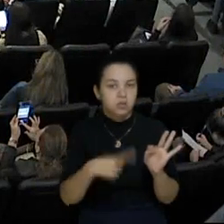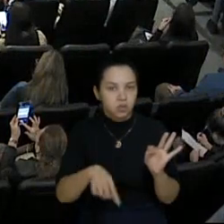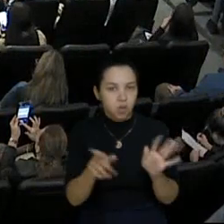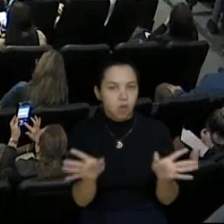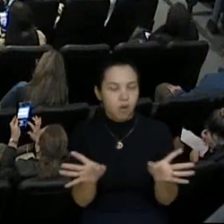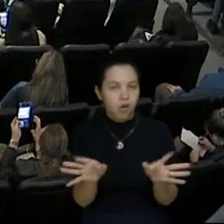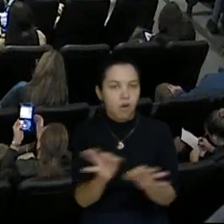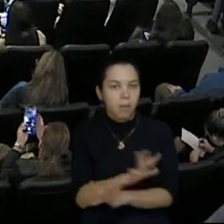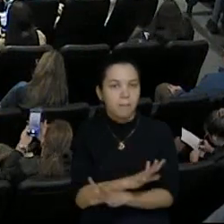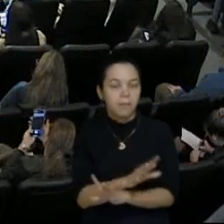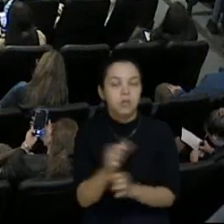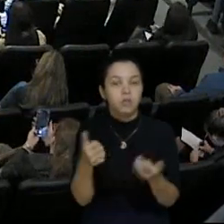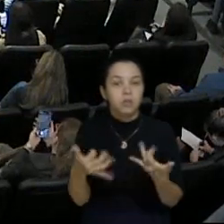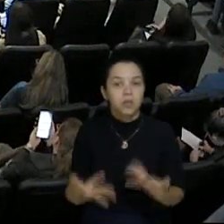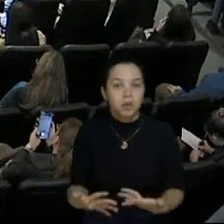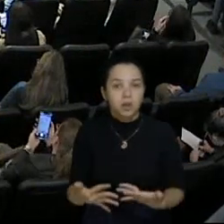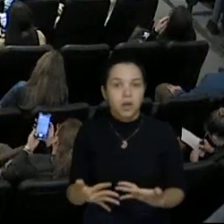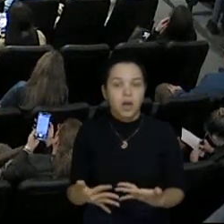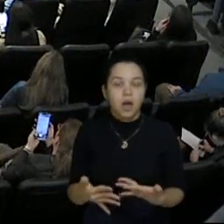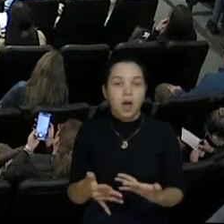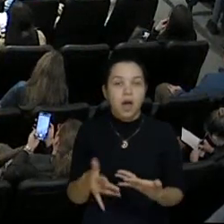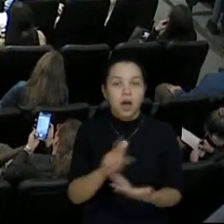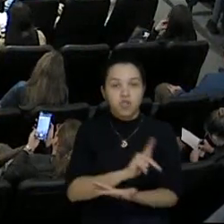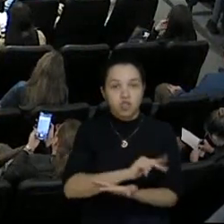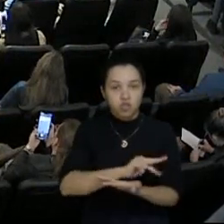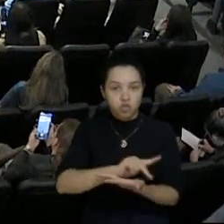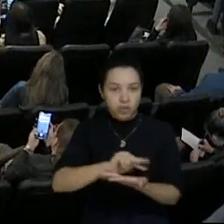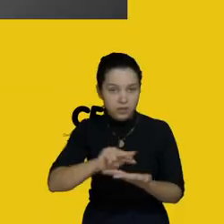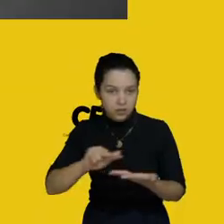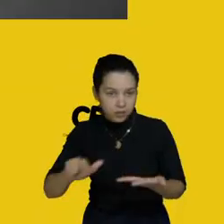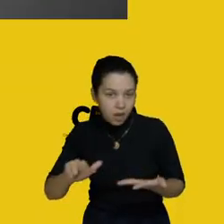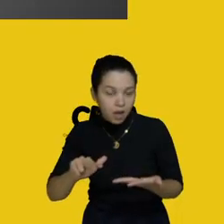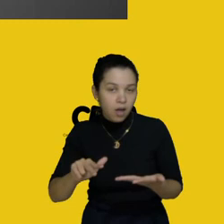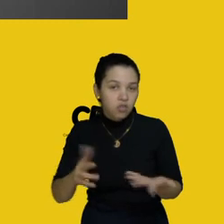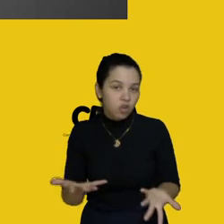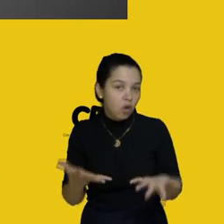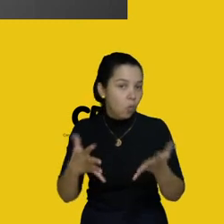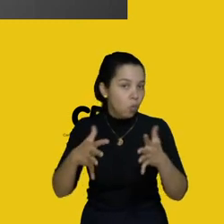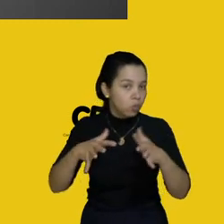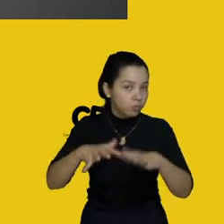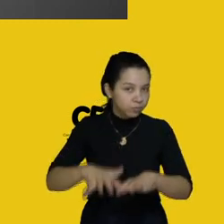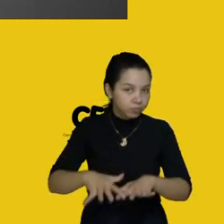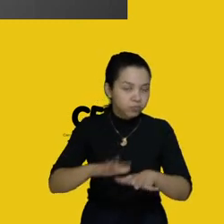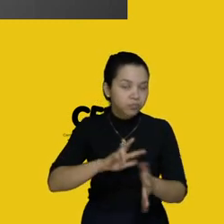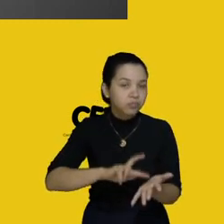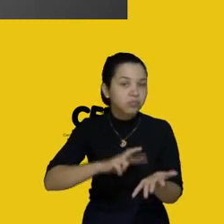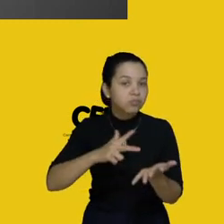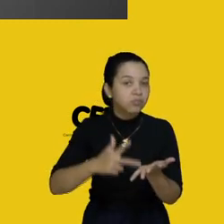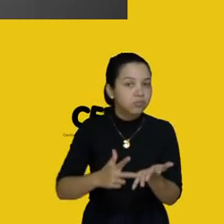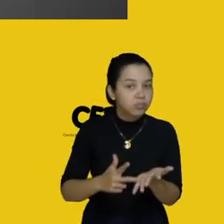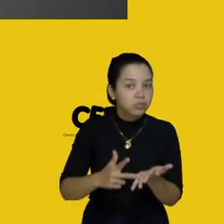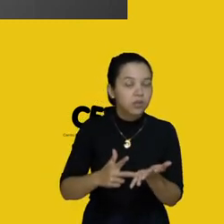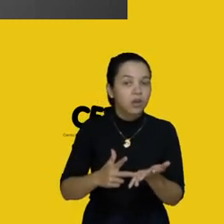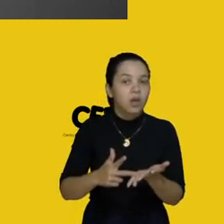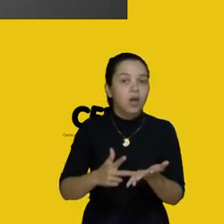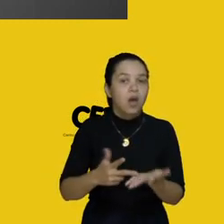assim a diversidade e a inclusão significam dividir